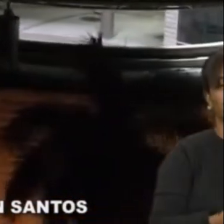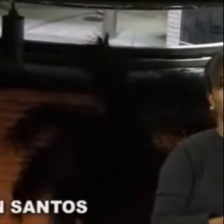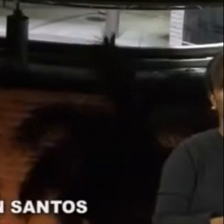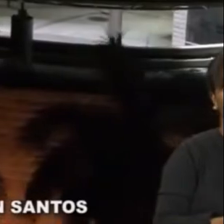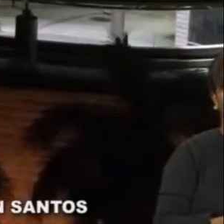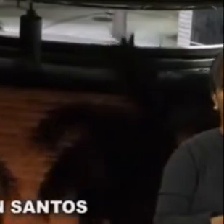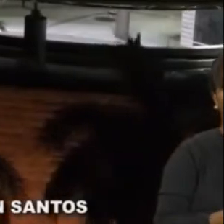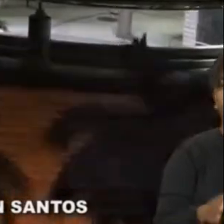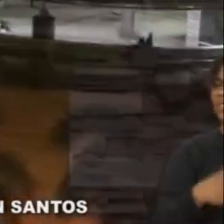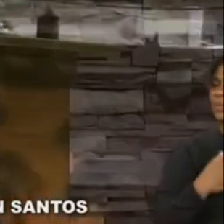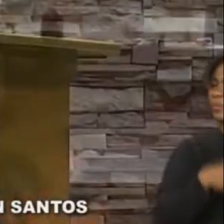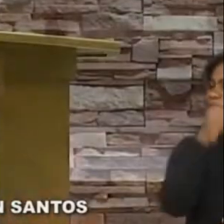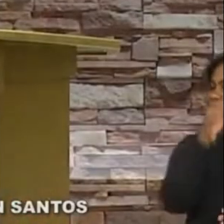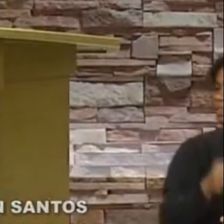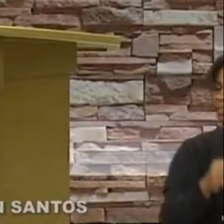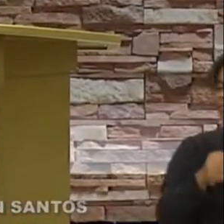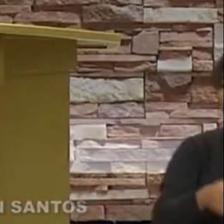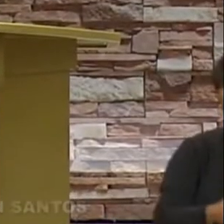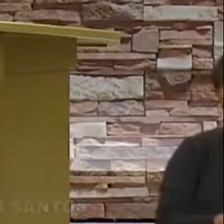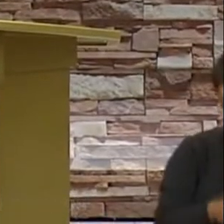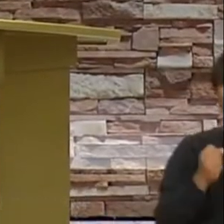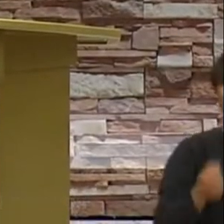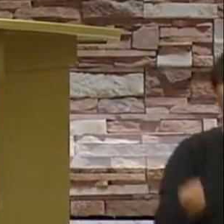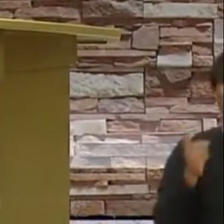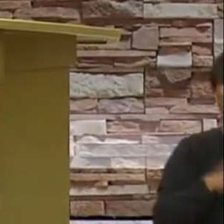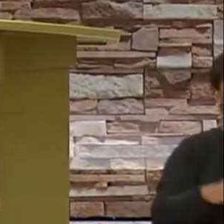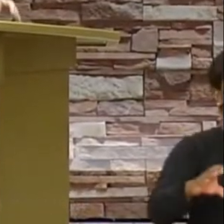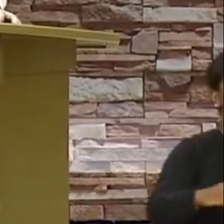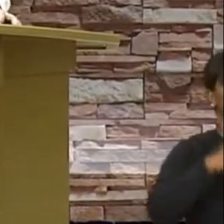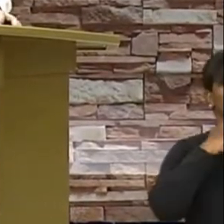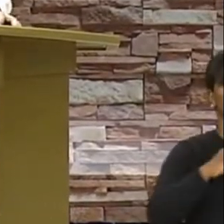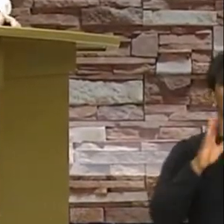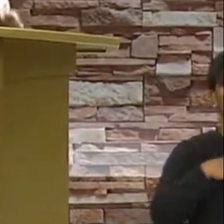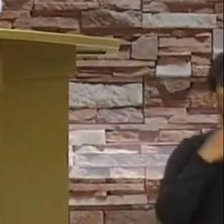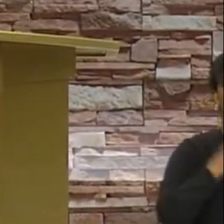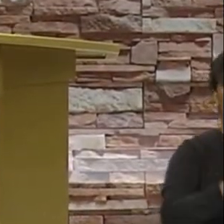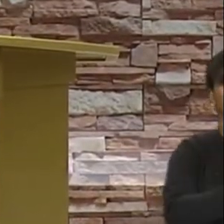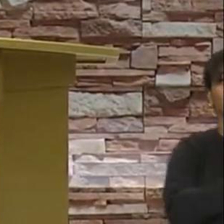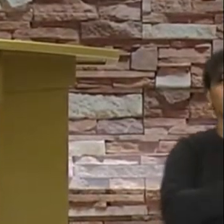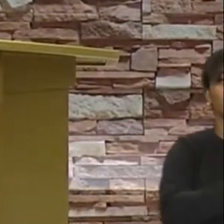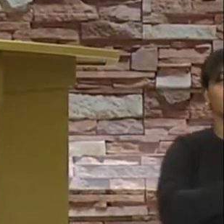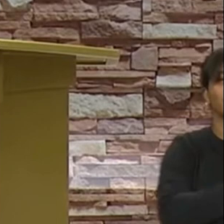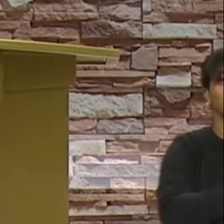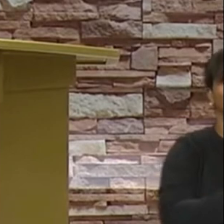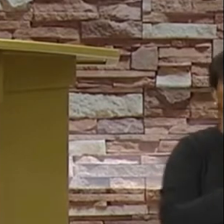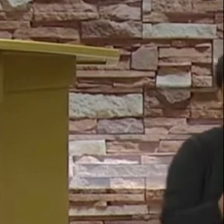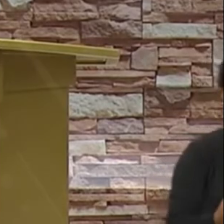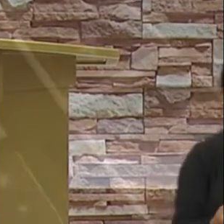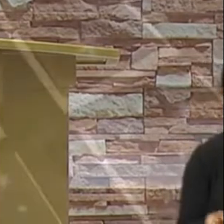Vai dar tudo certo. Pode voltar para o seu lugar cantando de todo o coração. Vamos terminar a reunião.